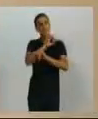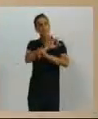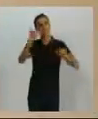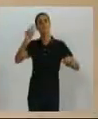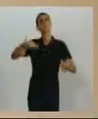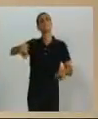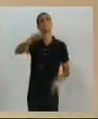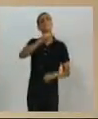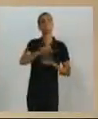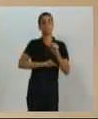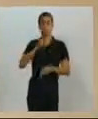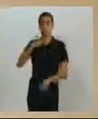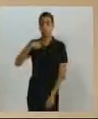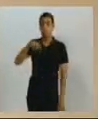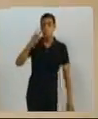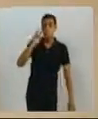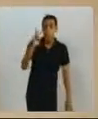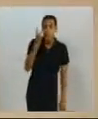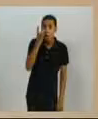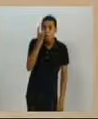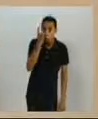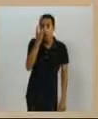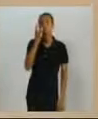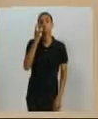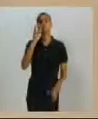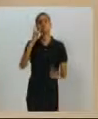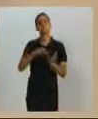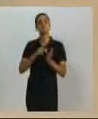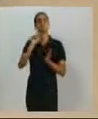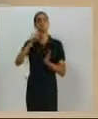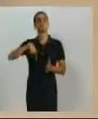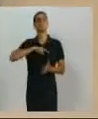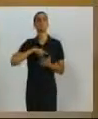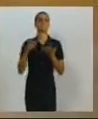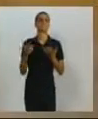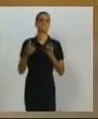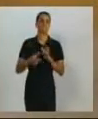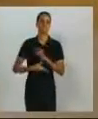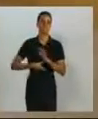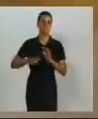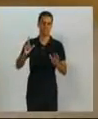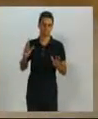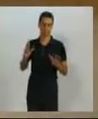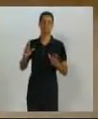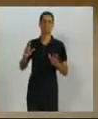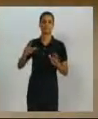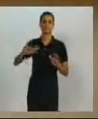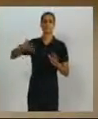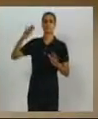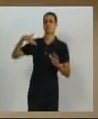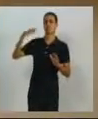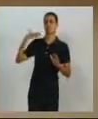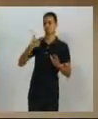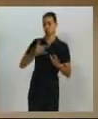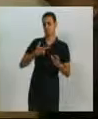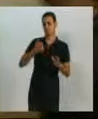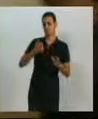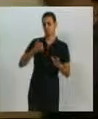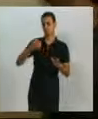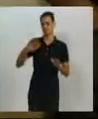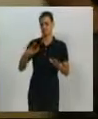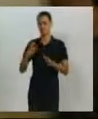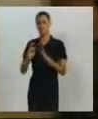vi, na realidade, representa aquilo que nós tínhamos como expectativa. Quando lá, em 2013, criamos a